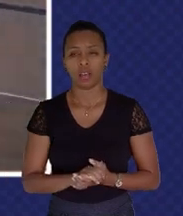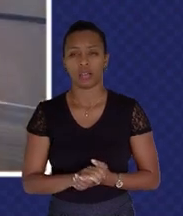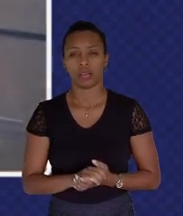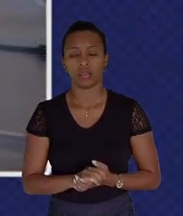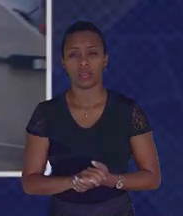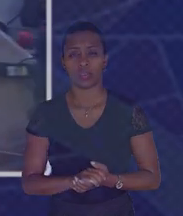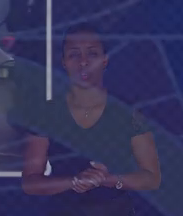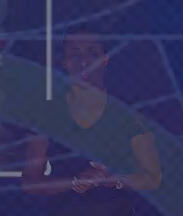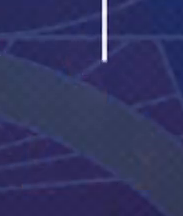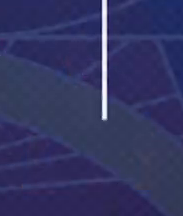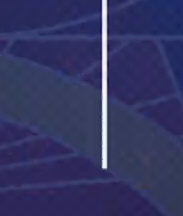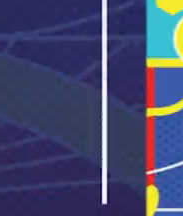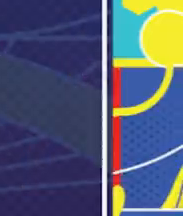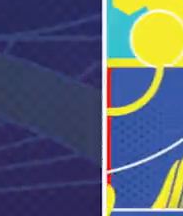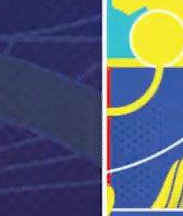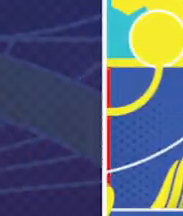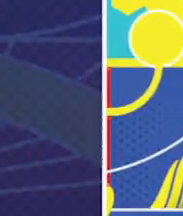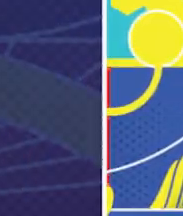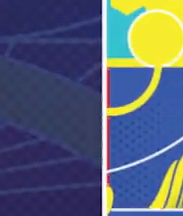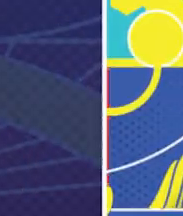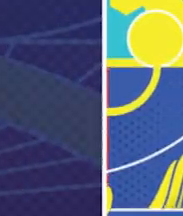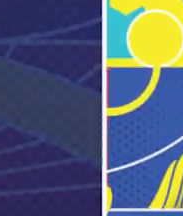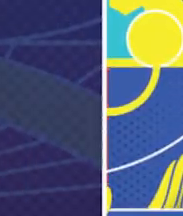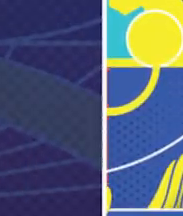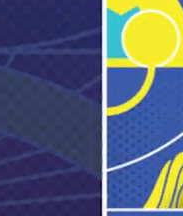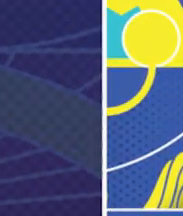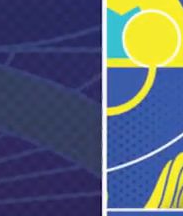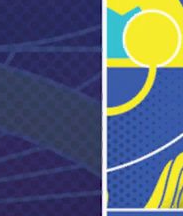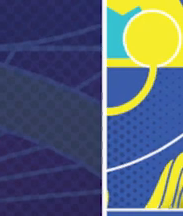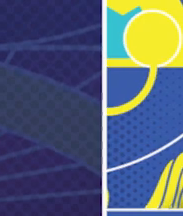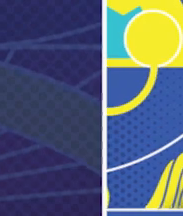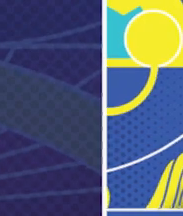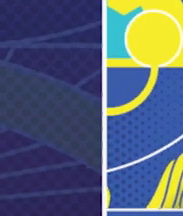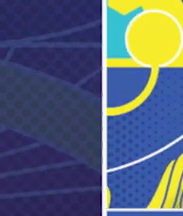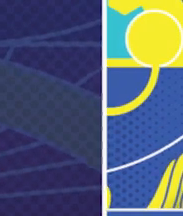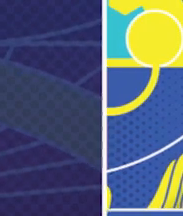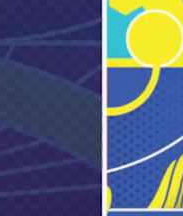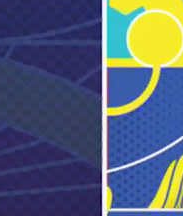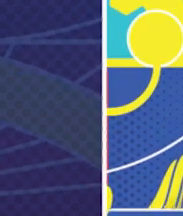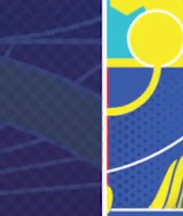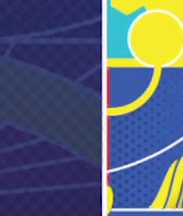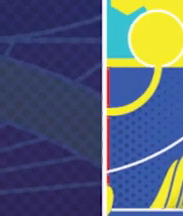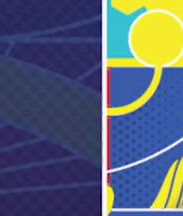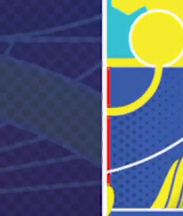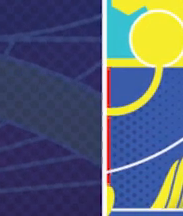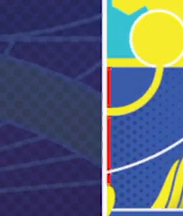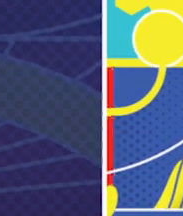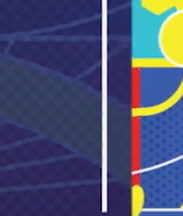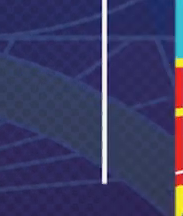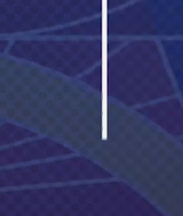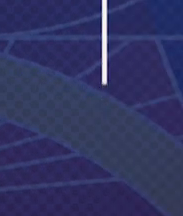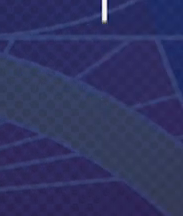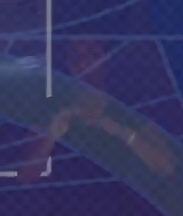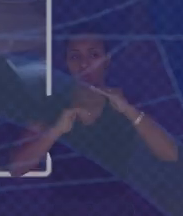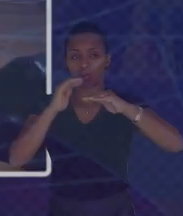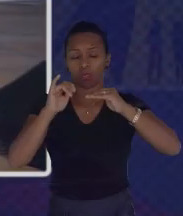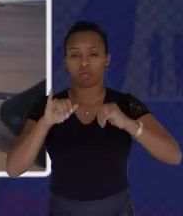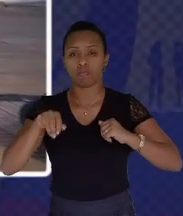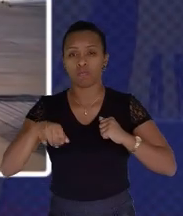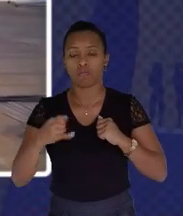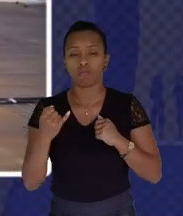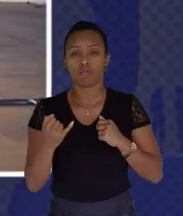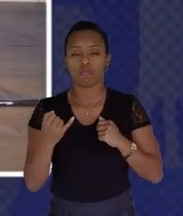Elai Dorado, é um economista e pesquisar no Centro de Growth e Opportunidade na Universidade Utah State